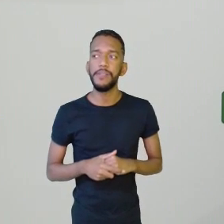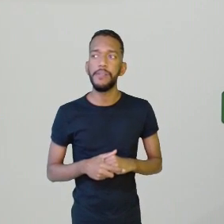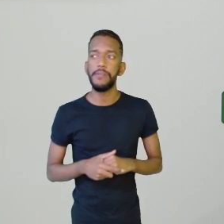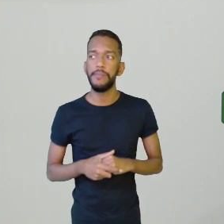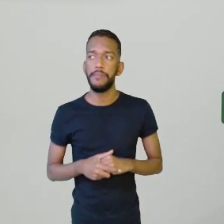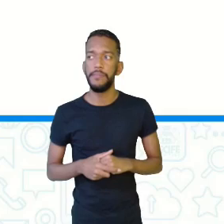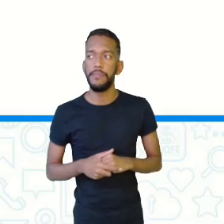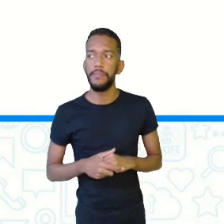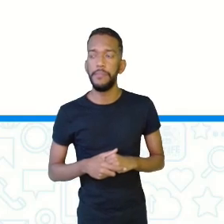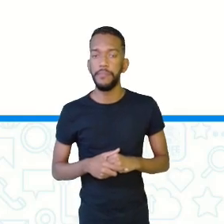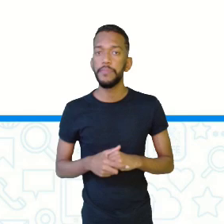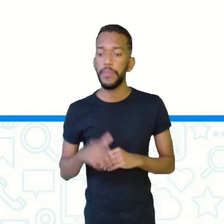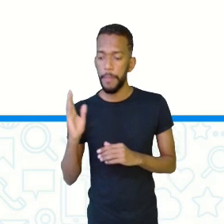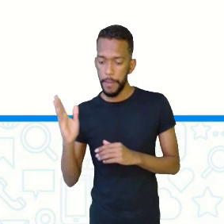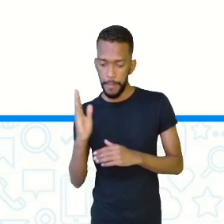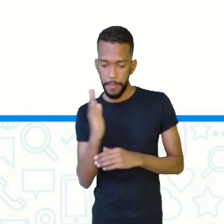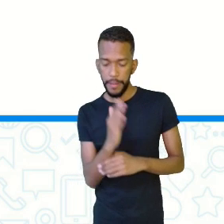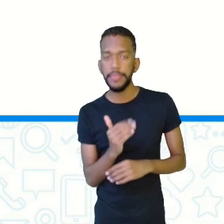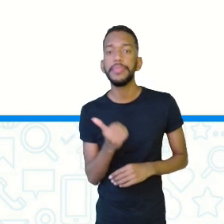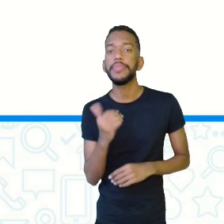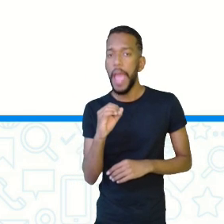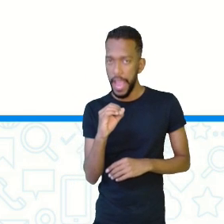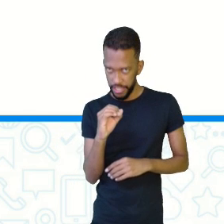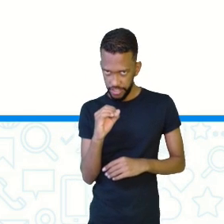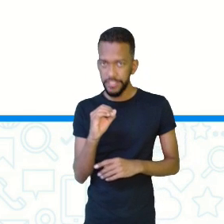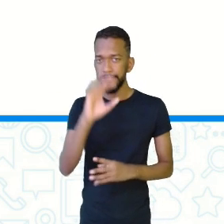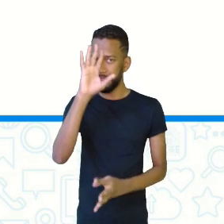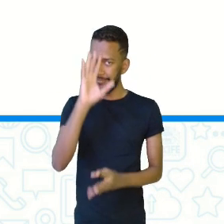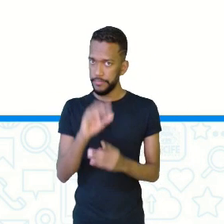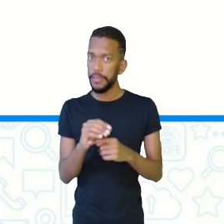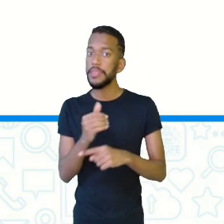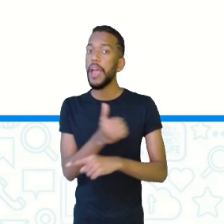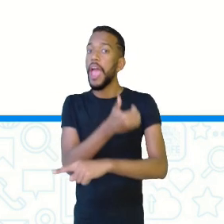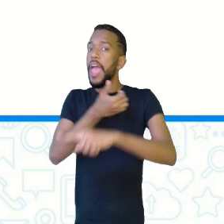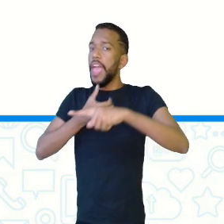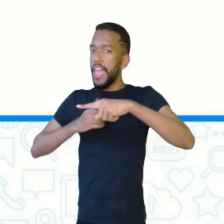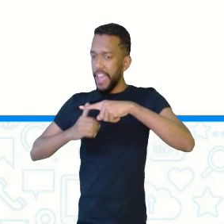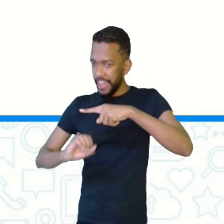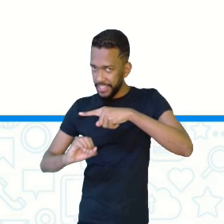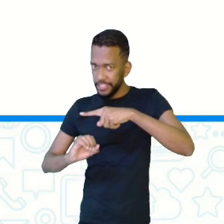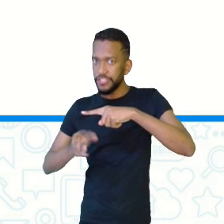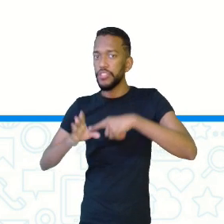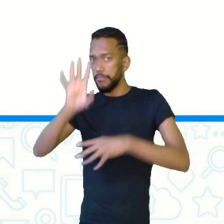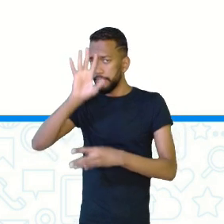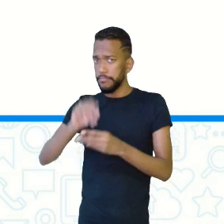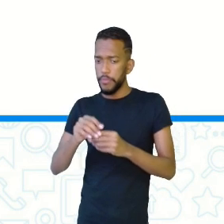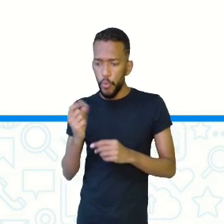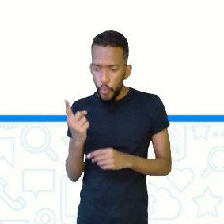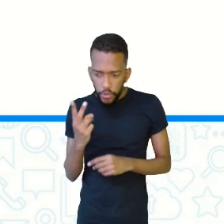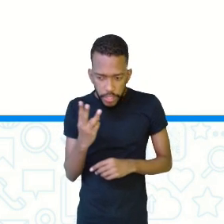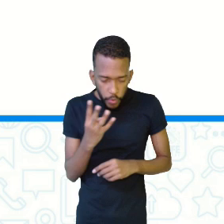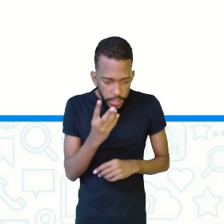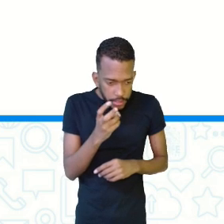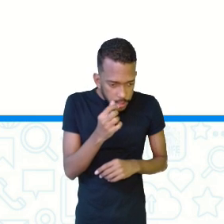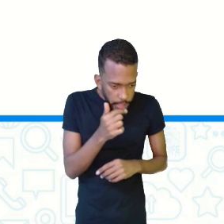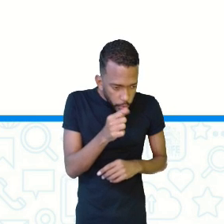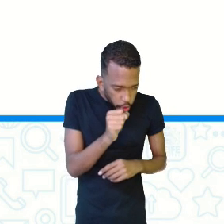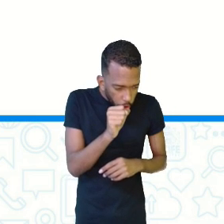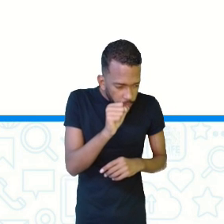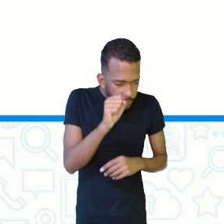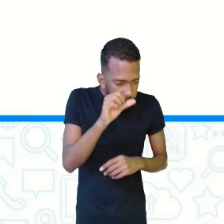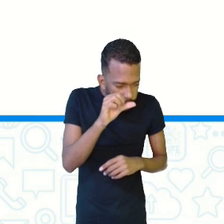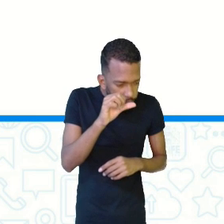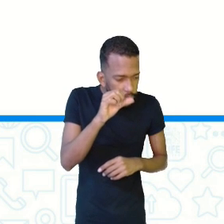Em 10 partes. Não foi isso? Olha o denominador, que é a quantidade que eu dividi.